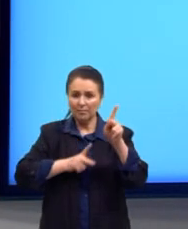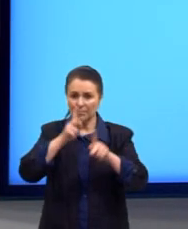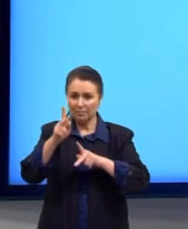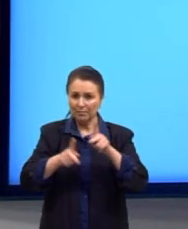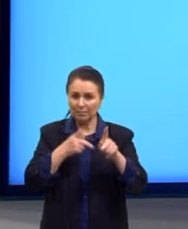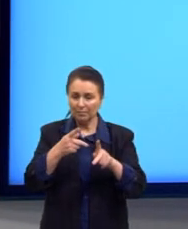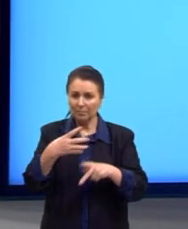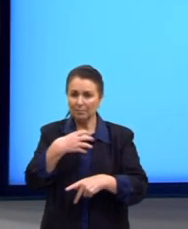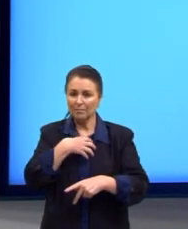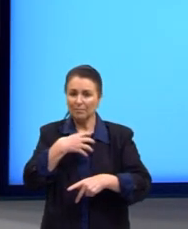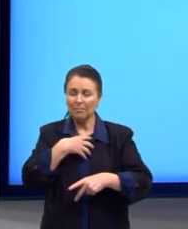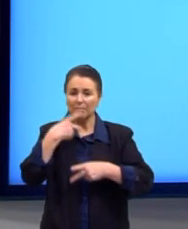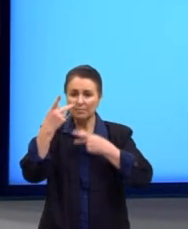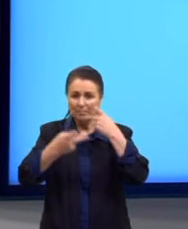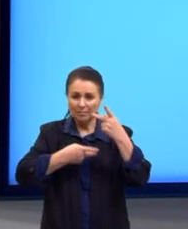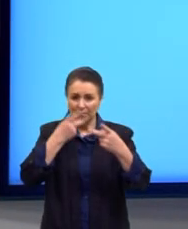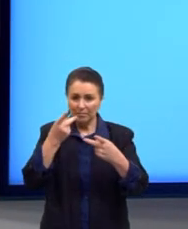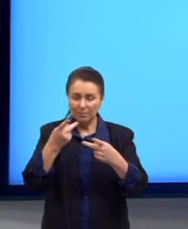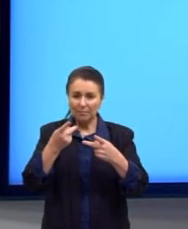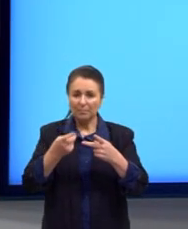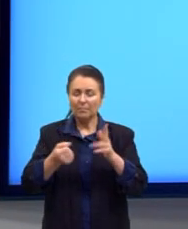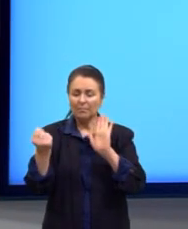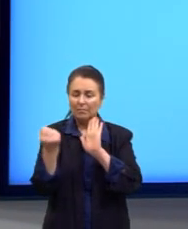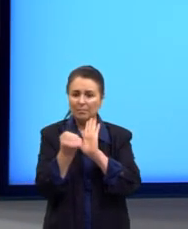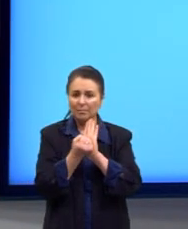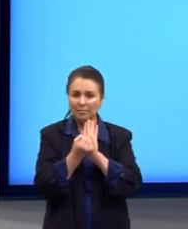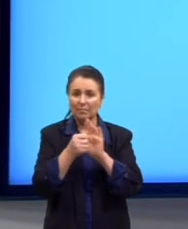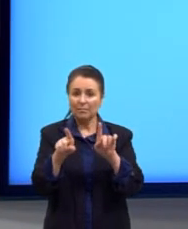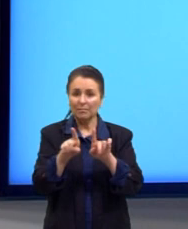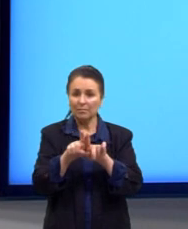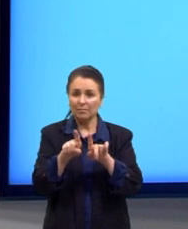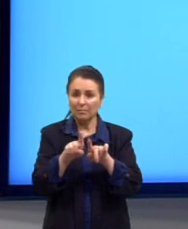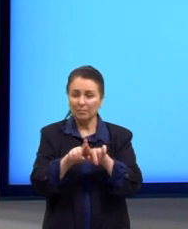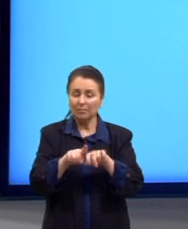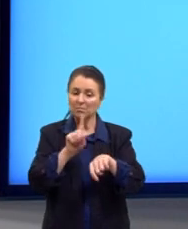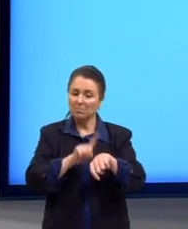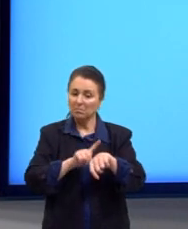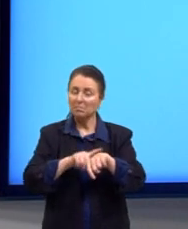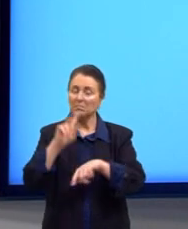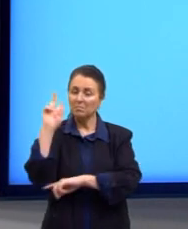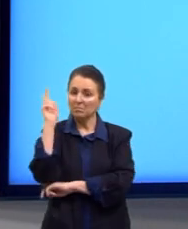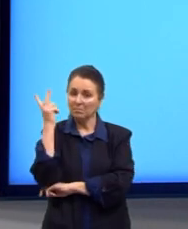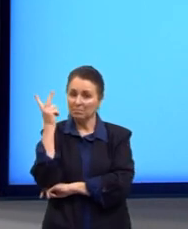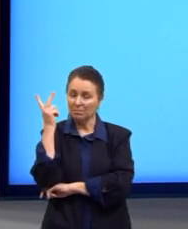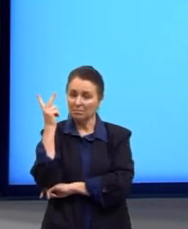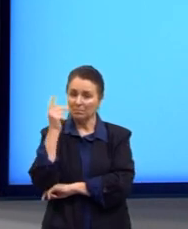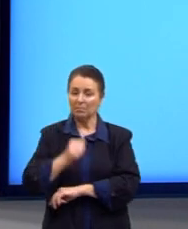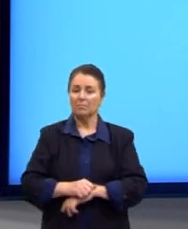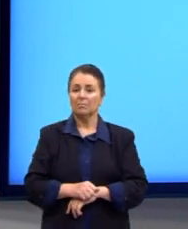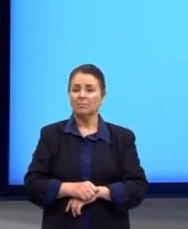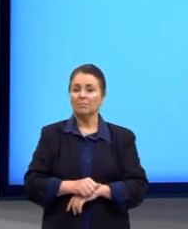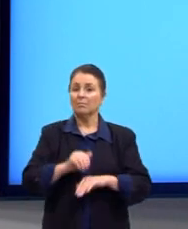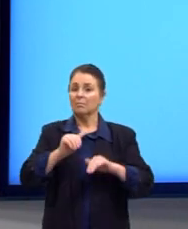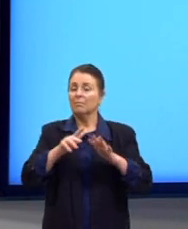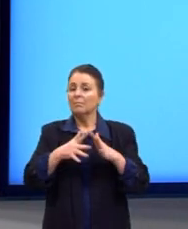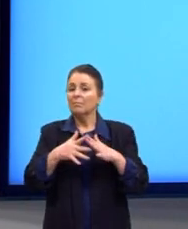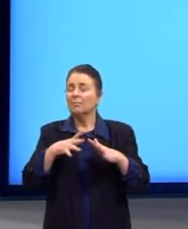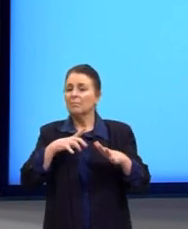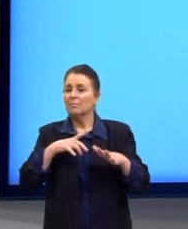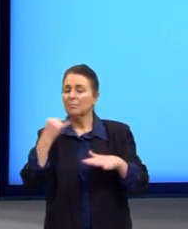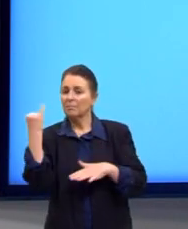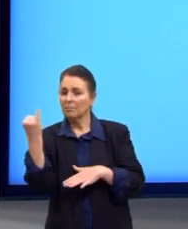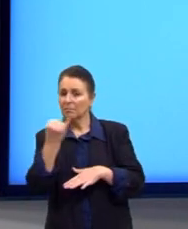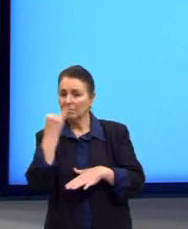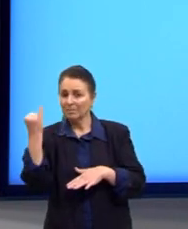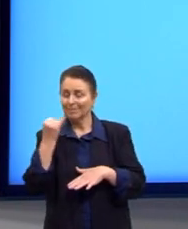inclui sua forma de falar além de registrar um momento histórico Depende se disso que a